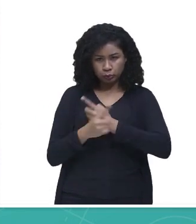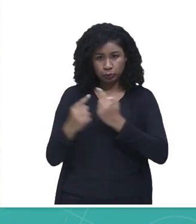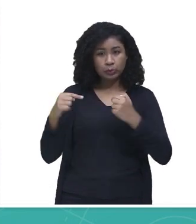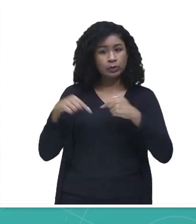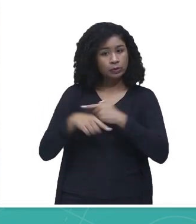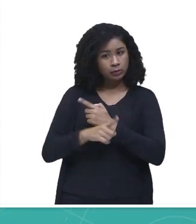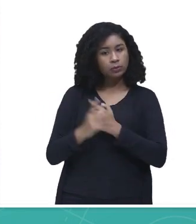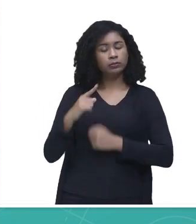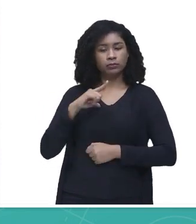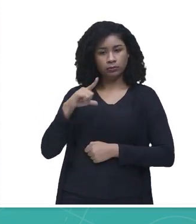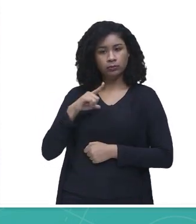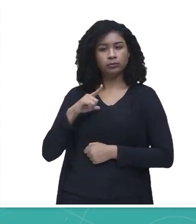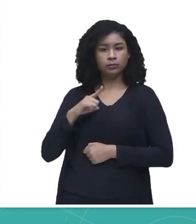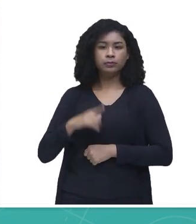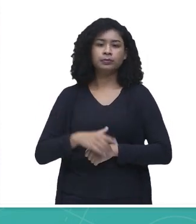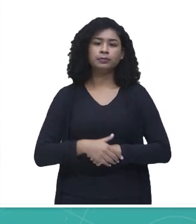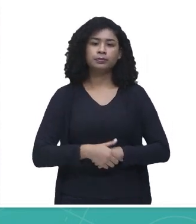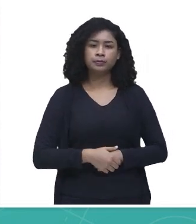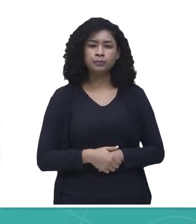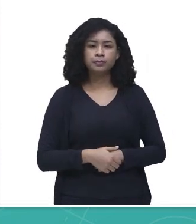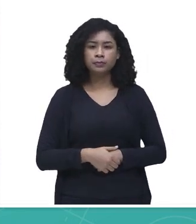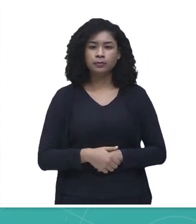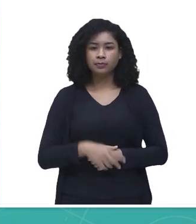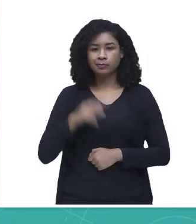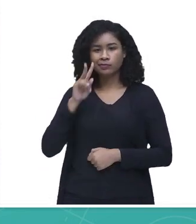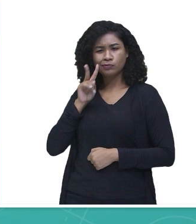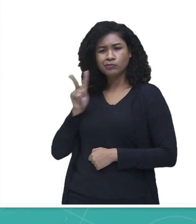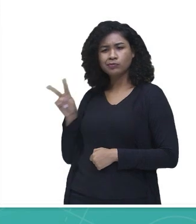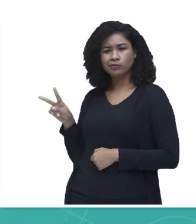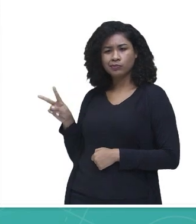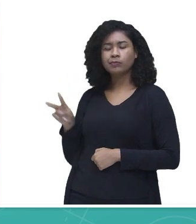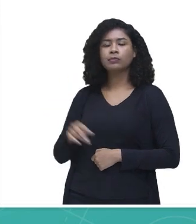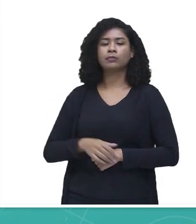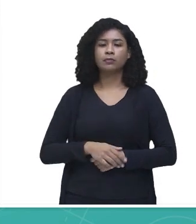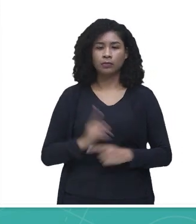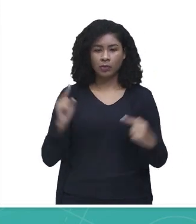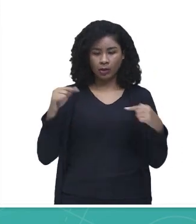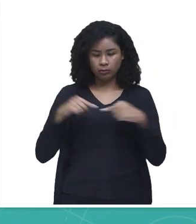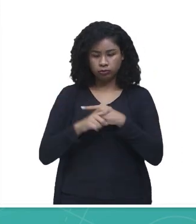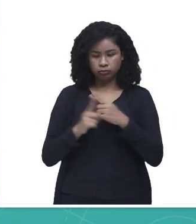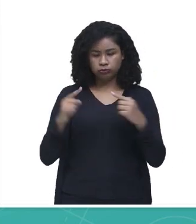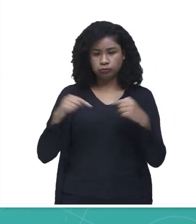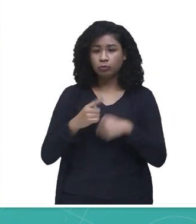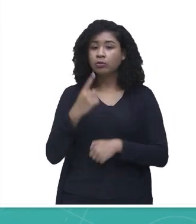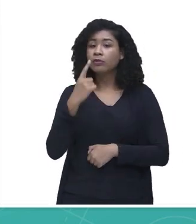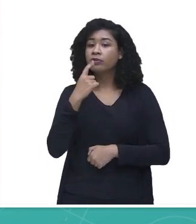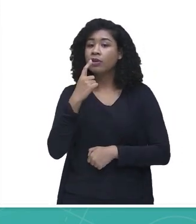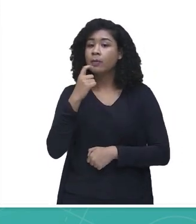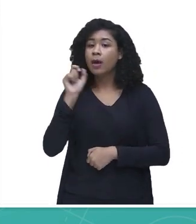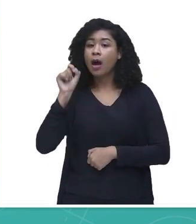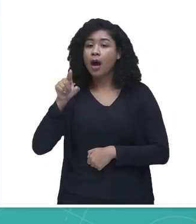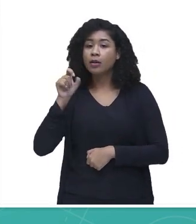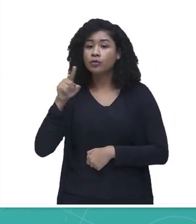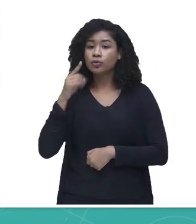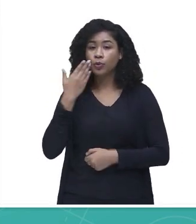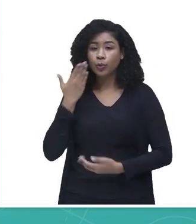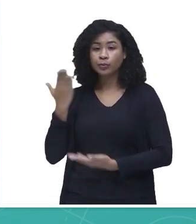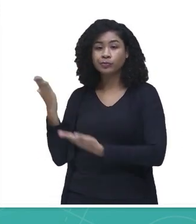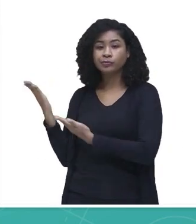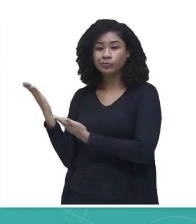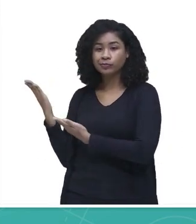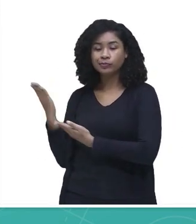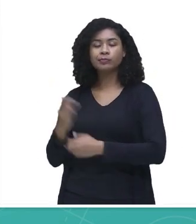realizada, né? Então, a gente vê aqui o fluxo sanguíneo dentro do arco de guelras, né? Os